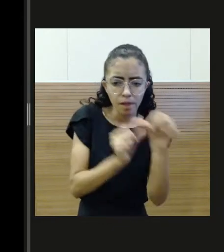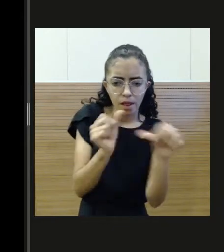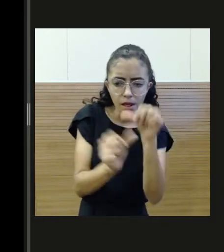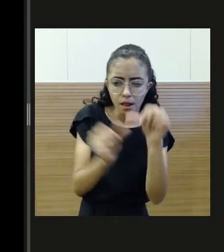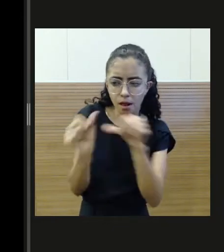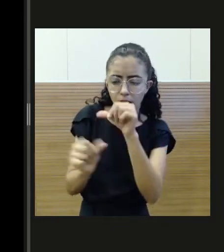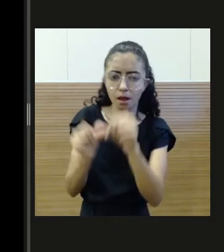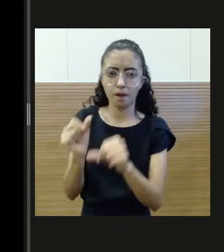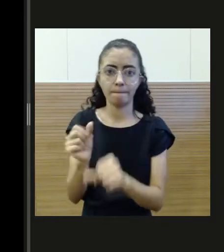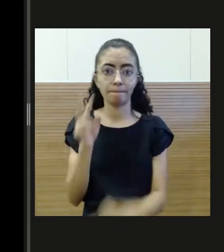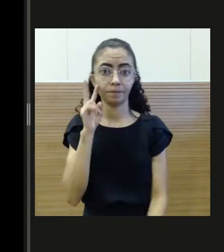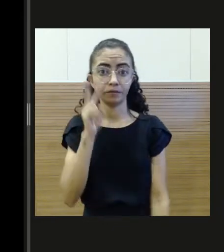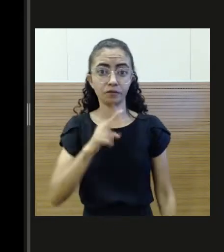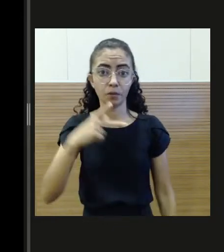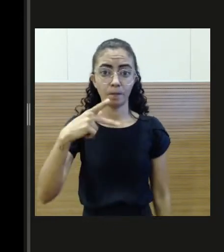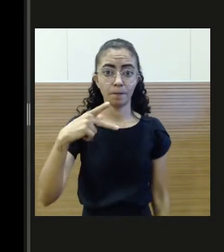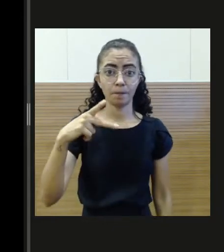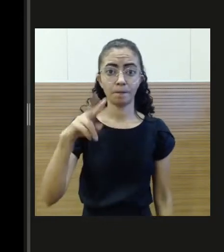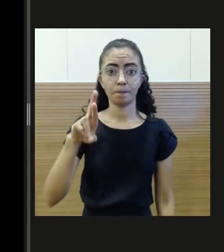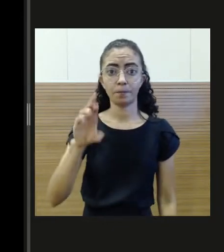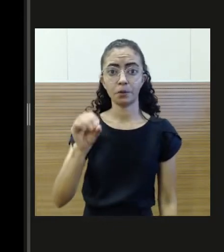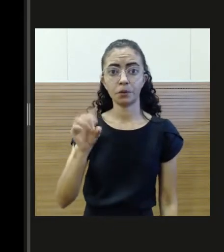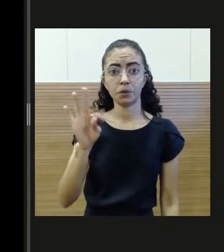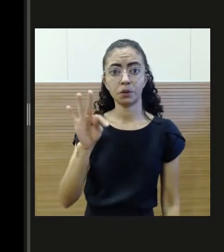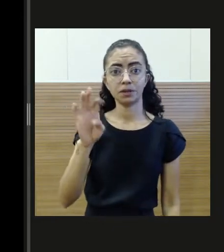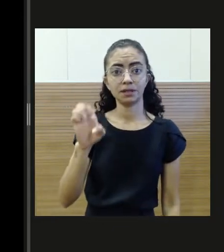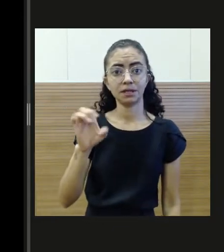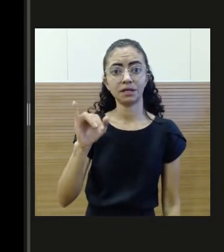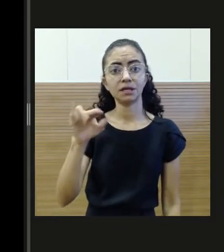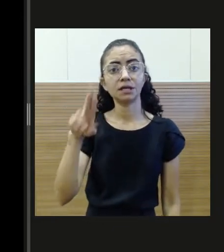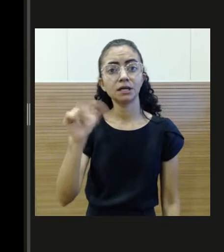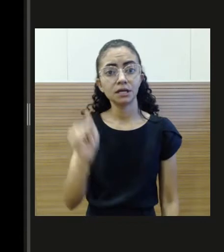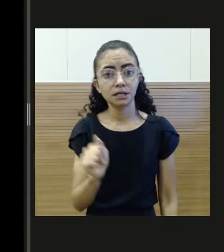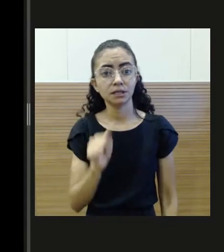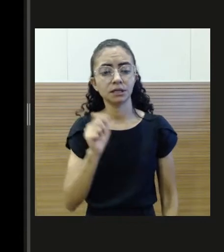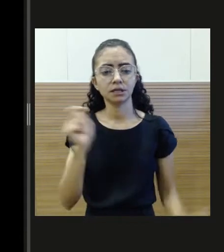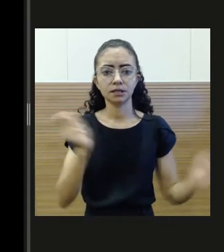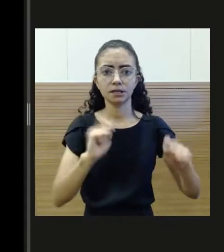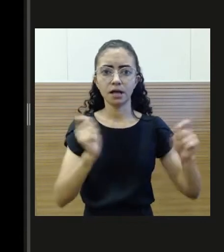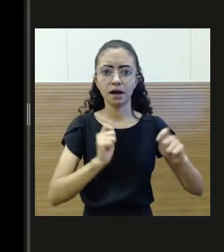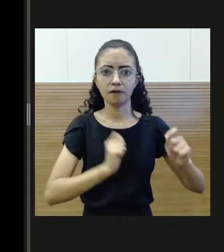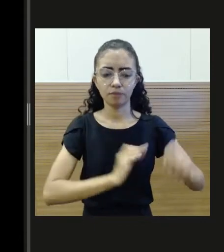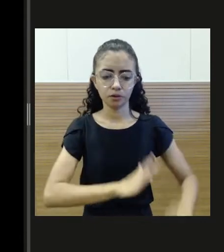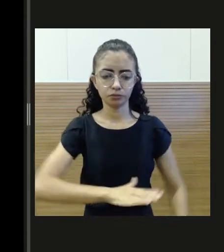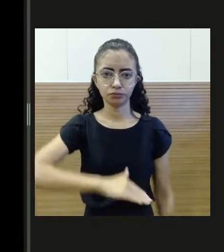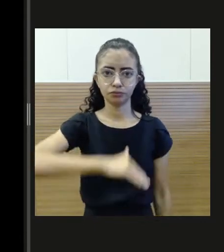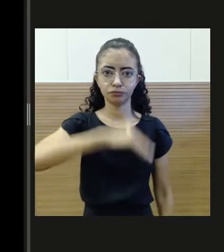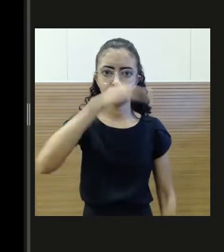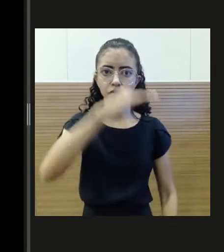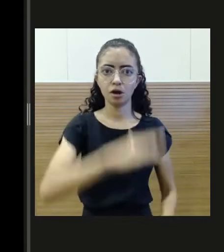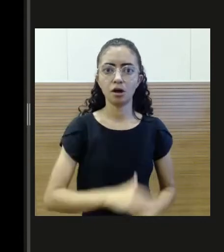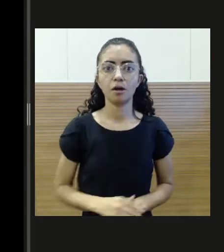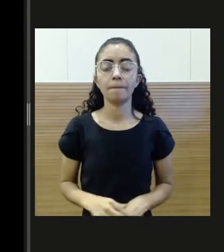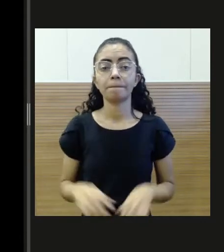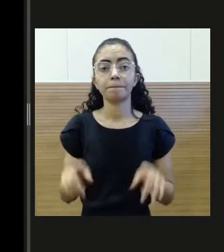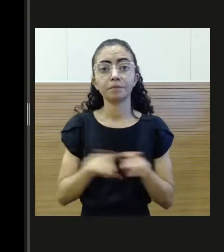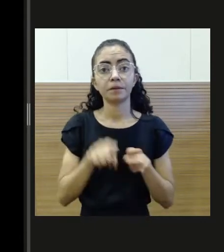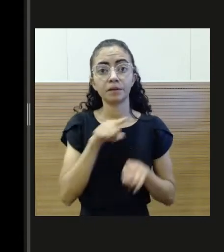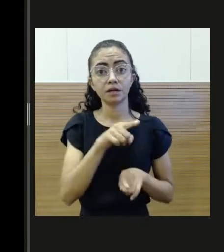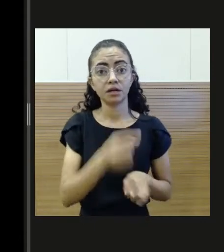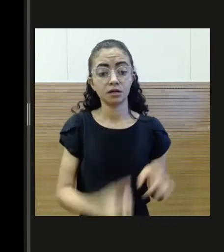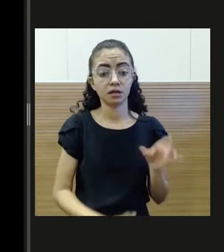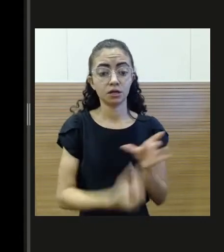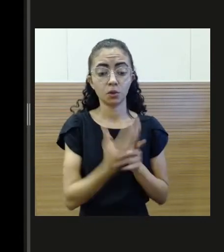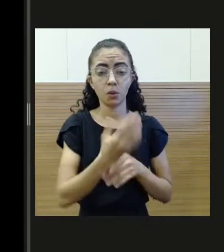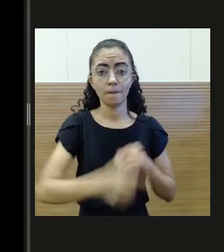viu proteína como nutriente mestre, porque promovia crescimento. E ele inventou a primeira fórmula artificial